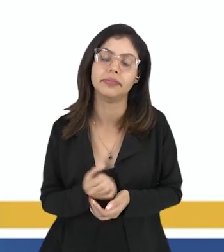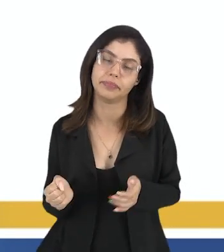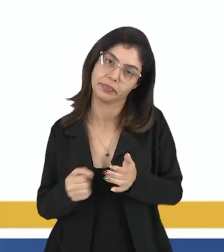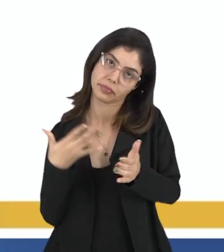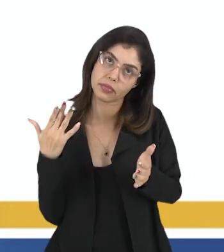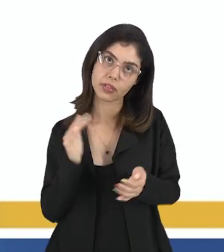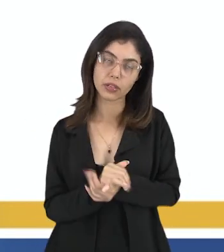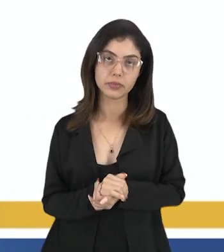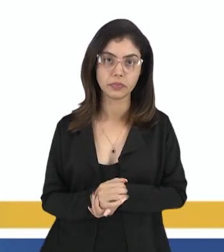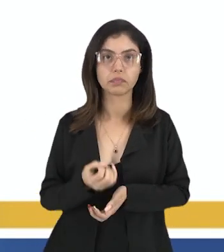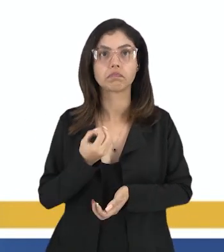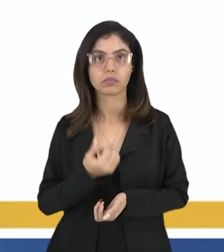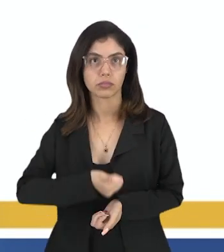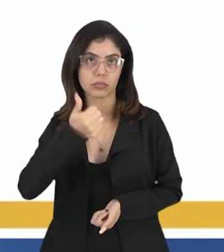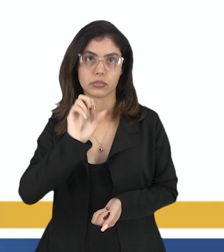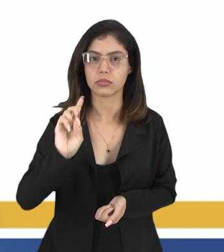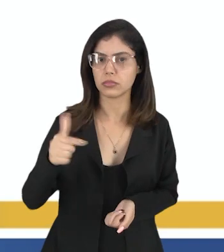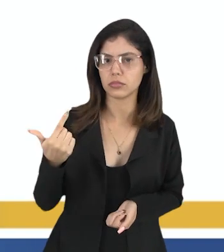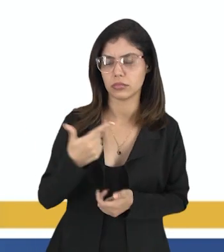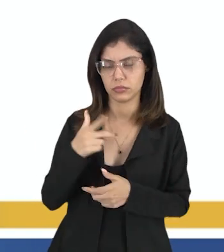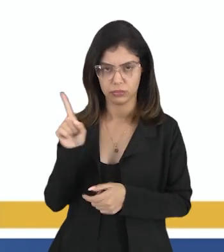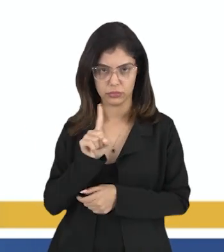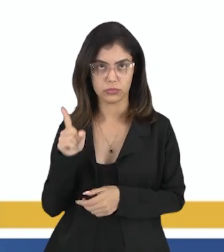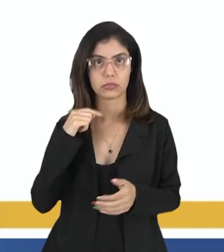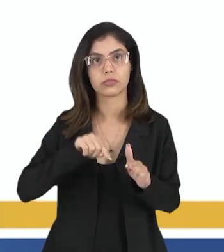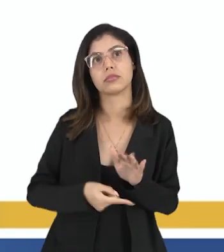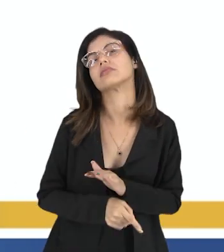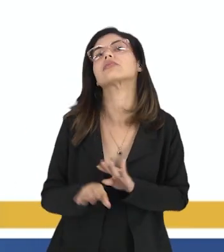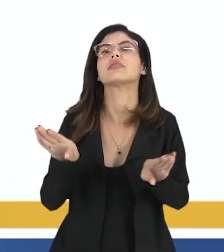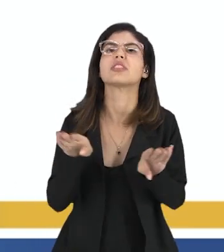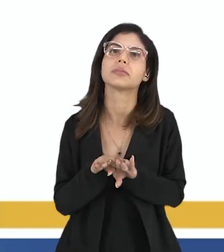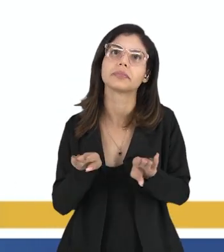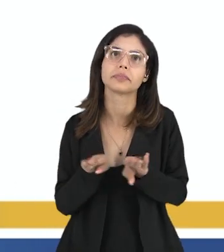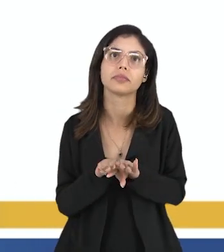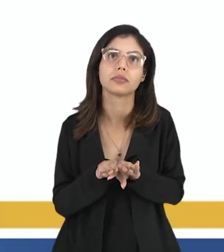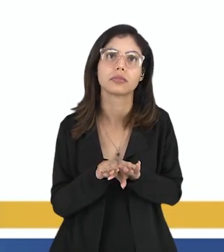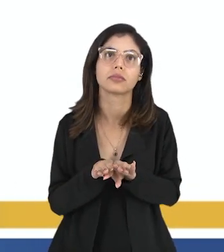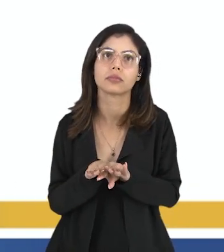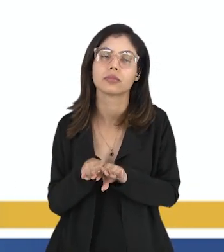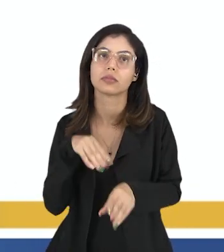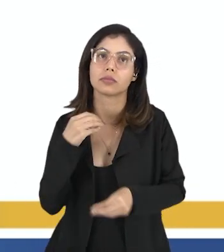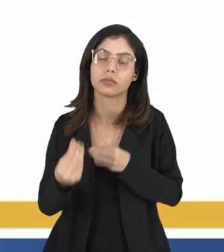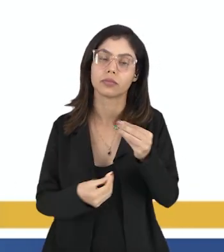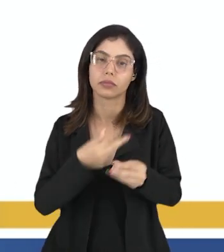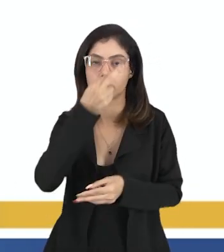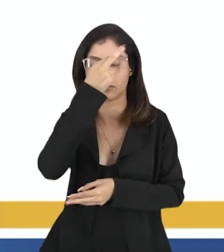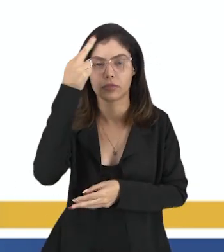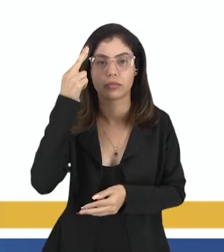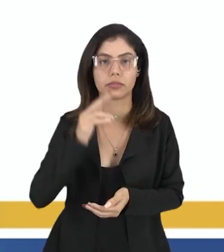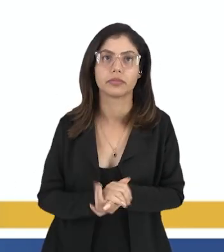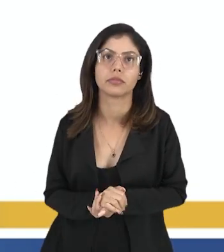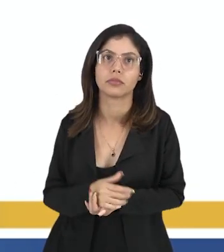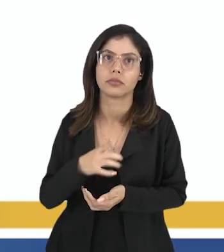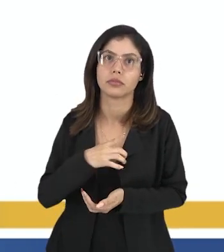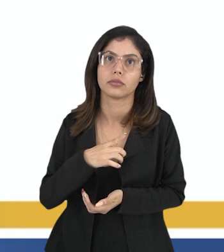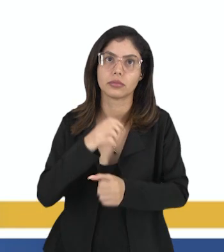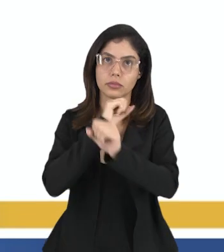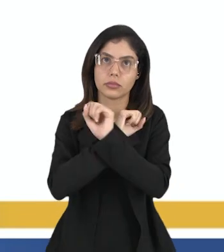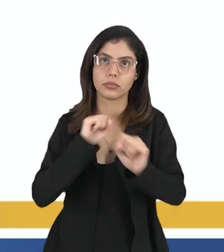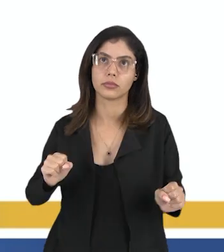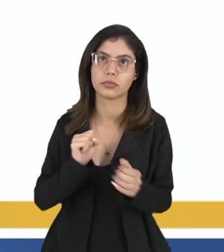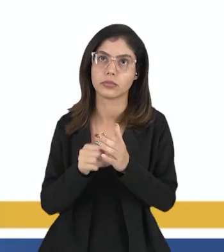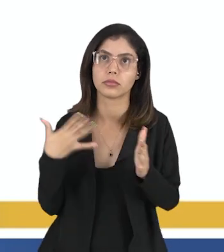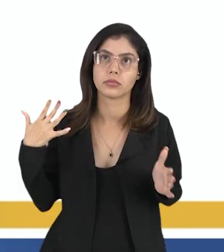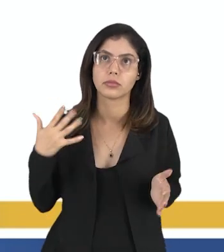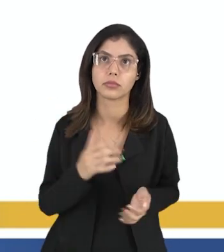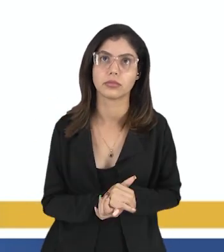são a favor, outras não, mas aí dentro dessa perspectiva histórica, né, como eu falei para vocês, a gente tem a abolição e muita